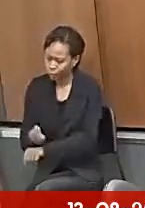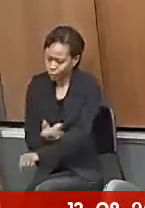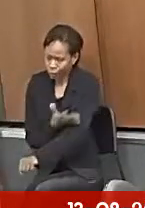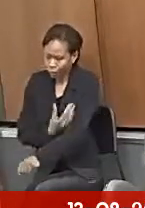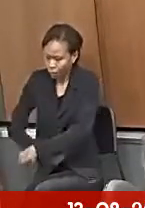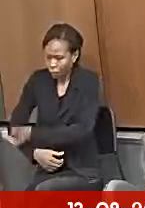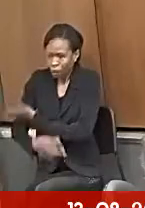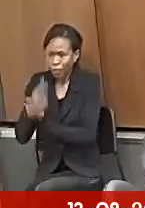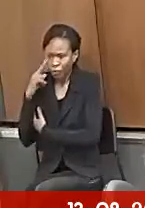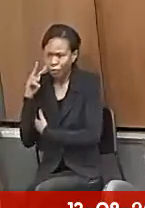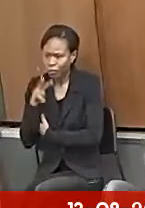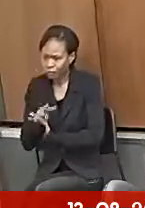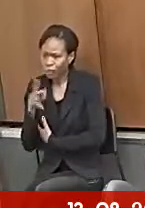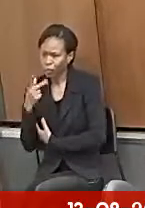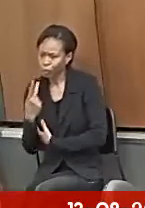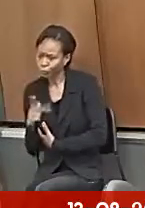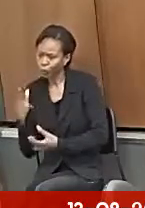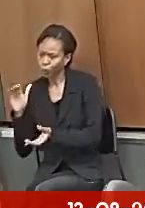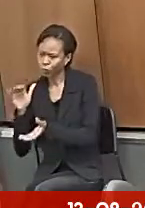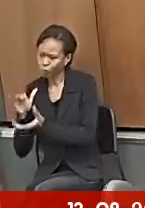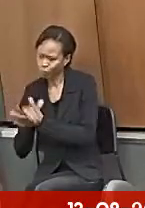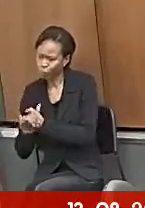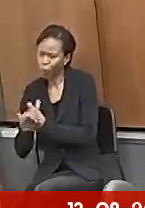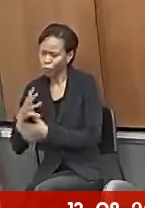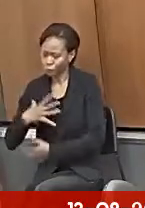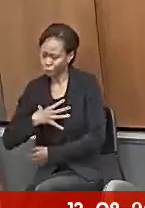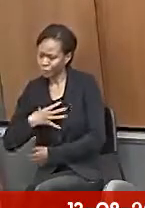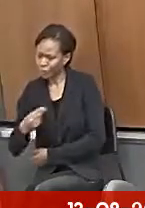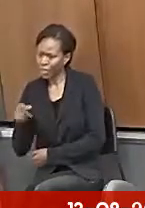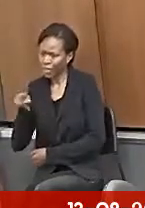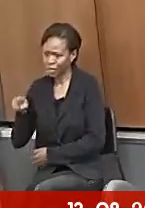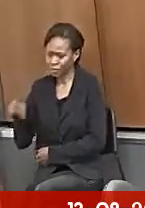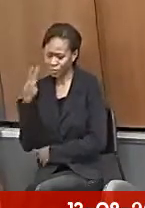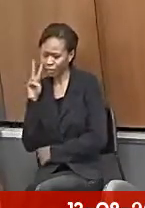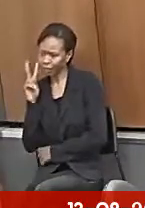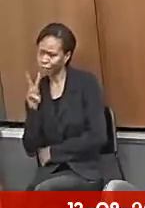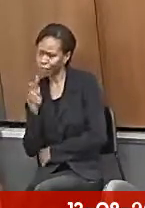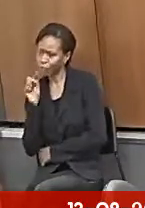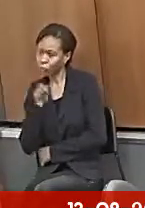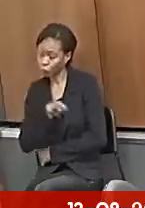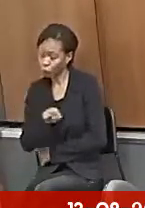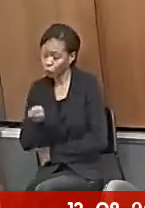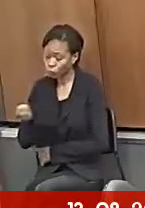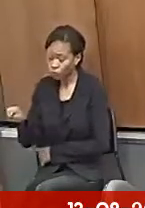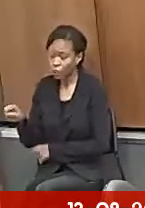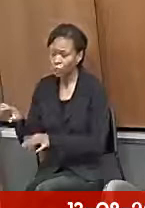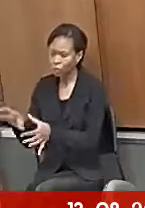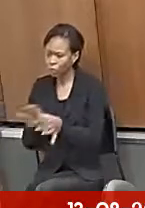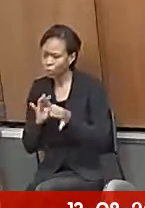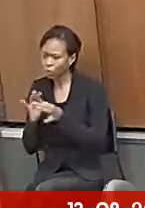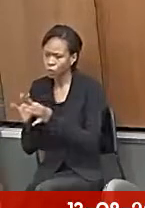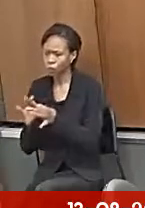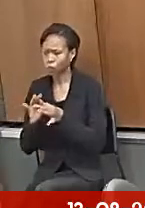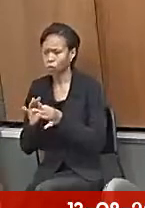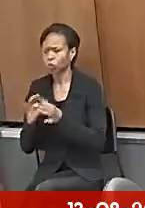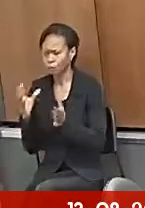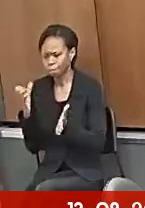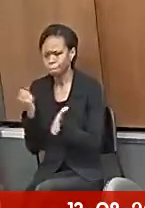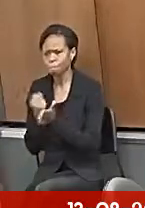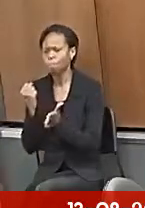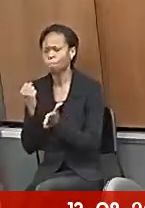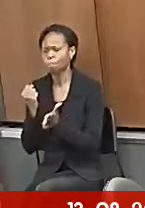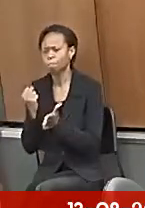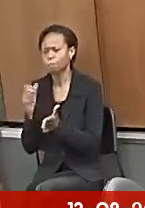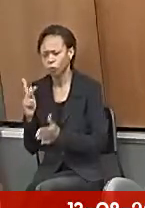da sua esposa da sua filha ao estar lá vendo que vocês estão juntos construir um legado e no